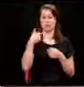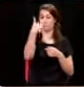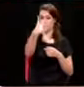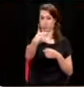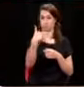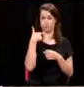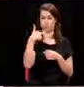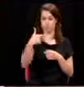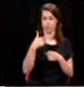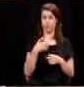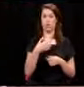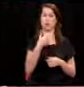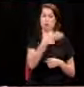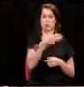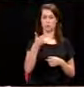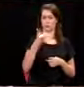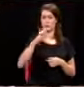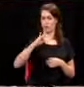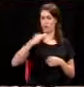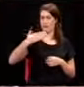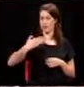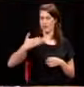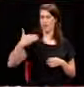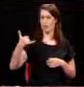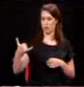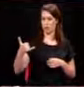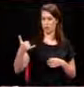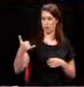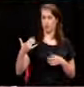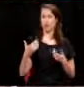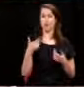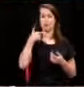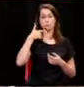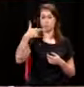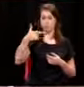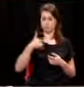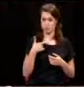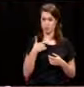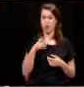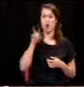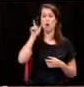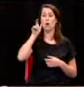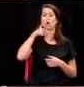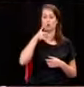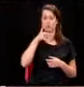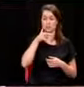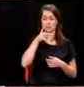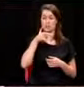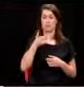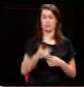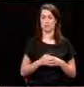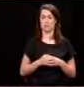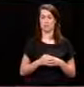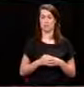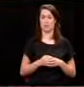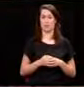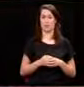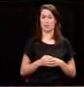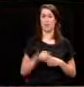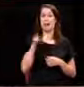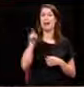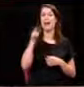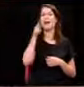do número 12472 e fazendo a chamada ao nosso call center para surdos, recebe do outro lado